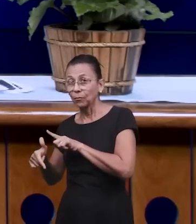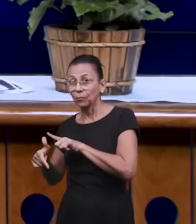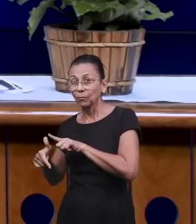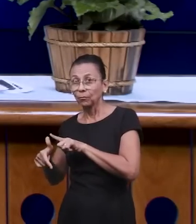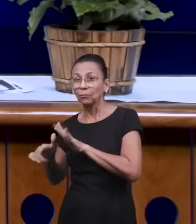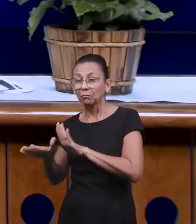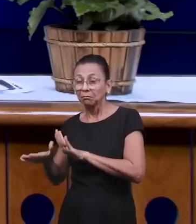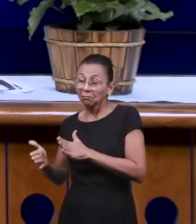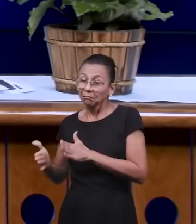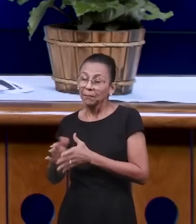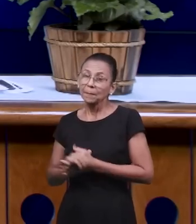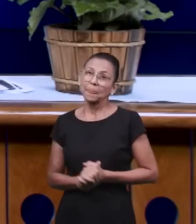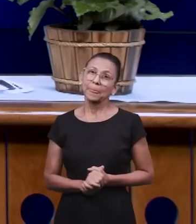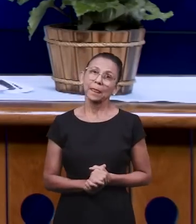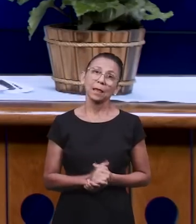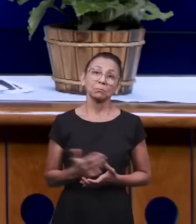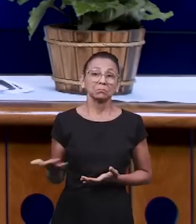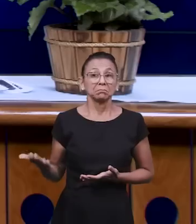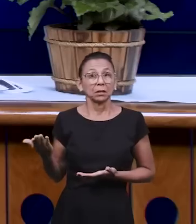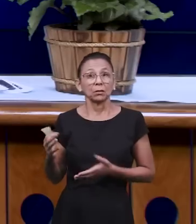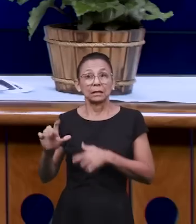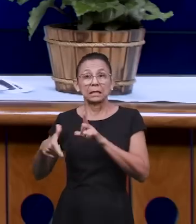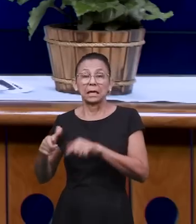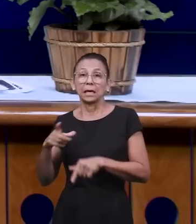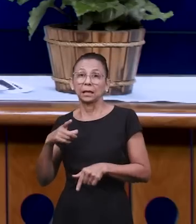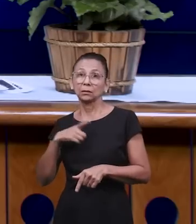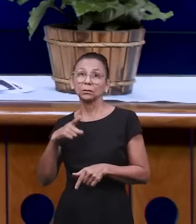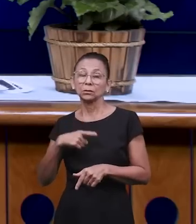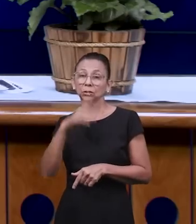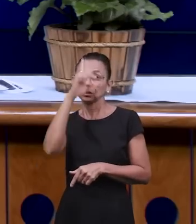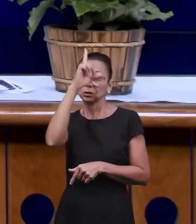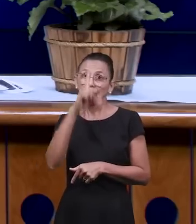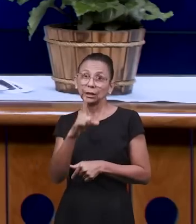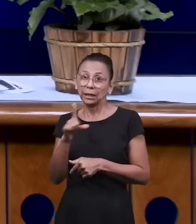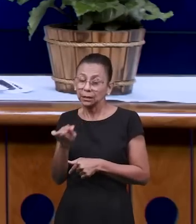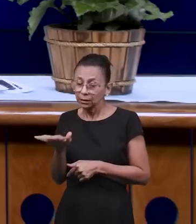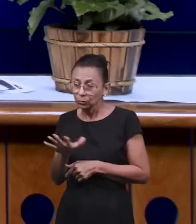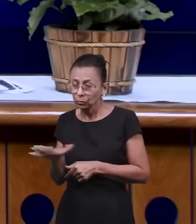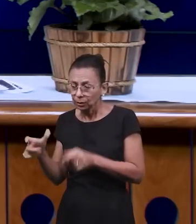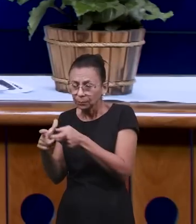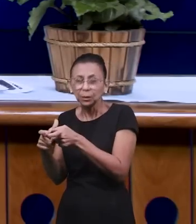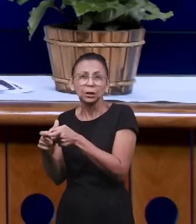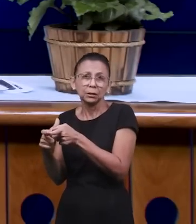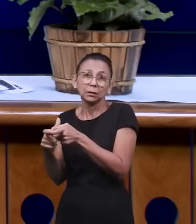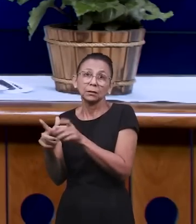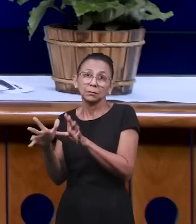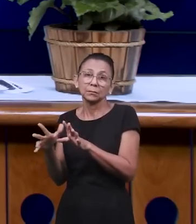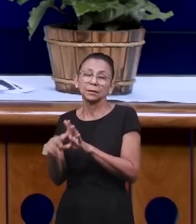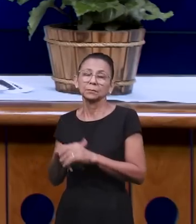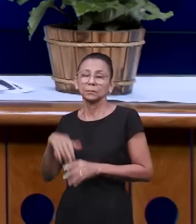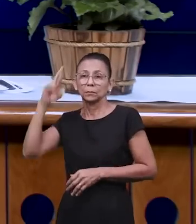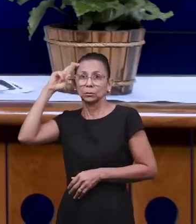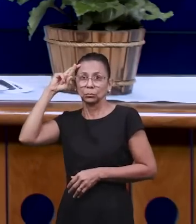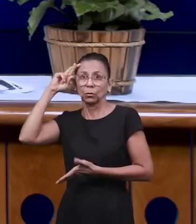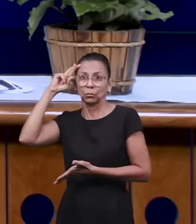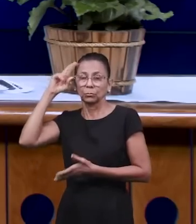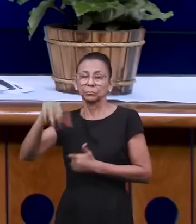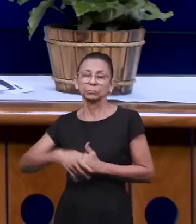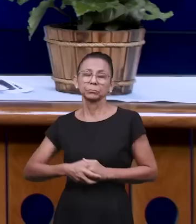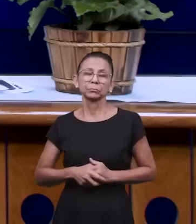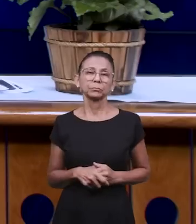Basileia, na Suíça, parou um pouco e disse: "Daqui a 5 ou 50 anos." Funcionou como uma profecia. Entrando no